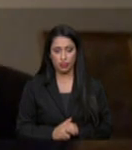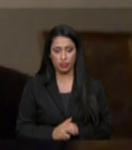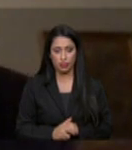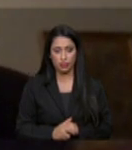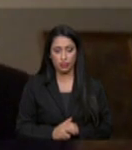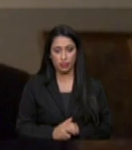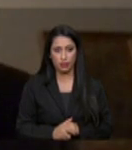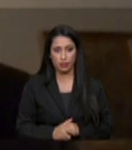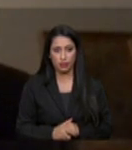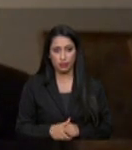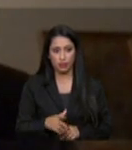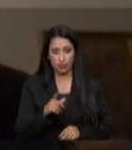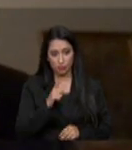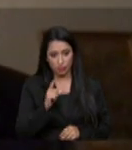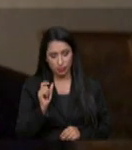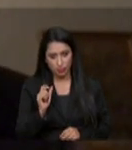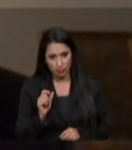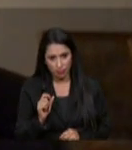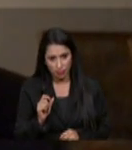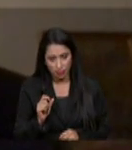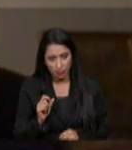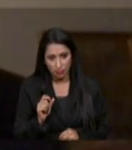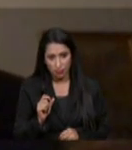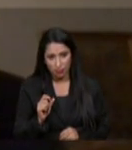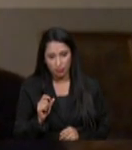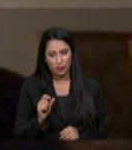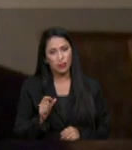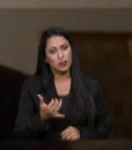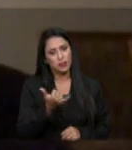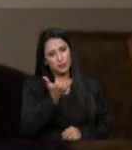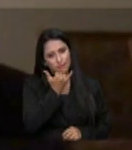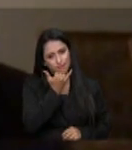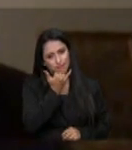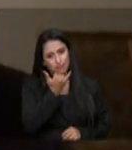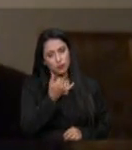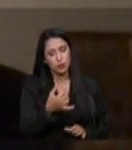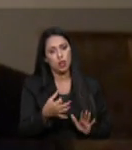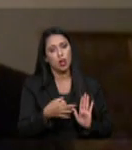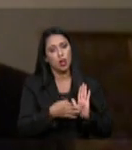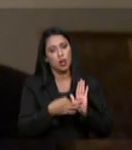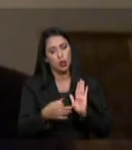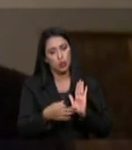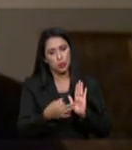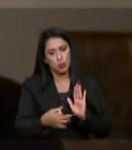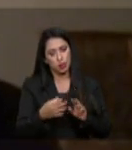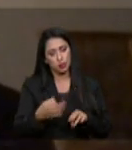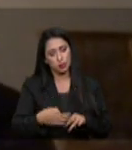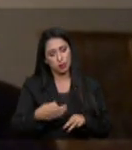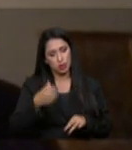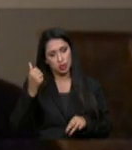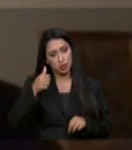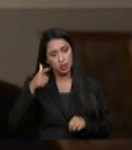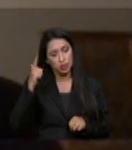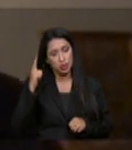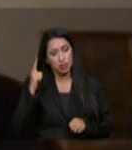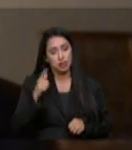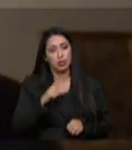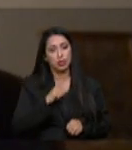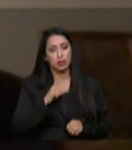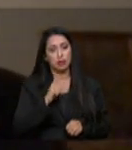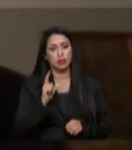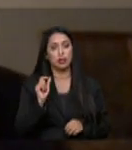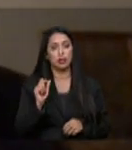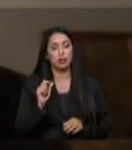e nós não temos com a devida vênia ao entendimento do ministro Alessandro as mesmas